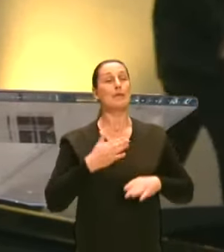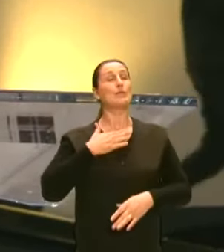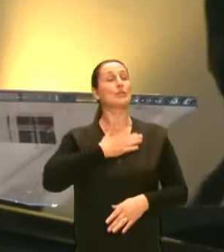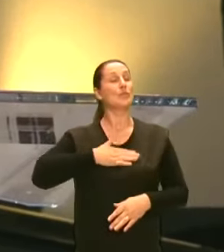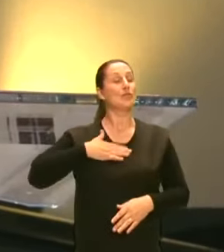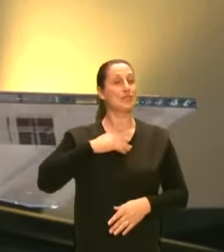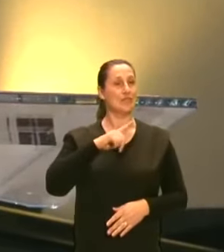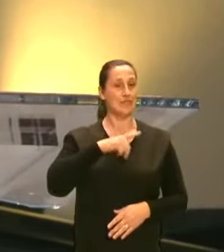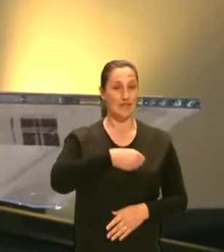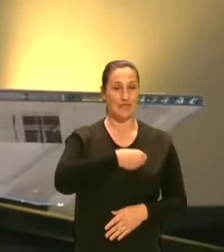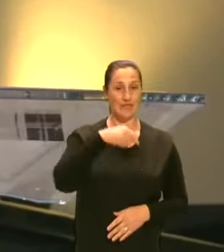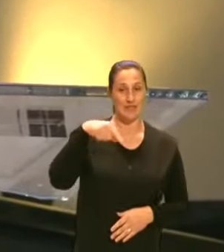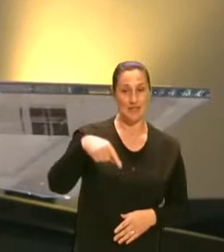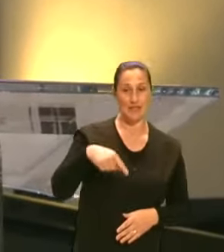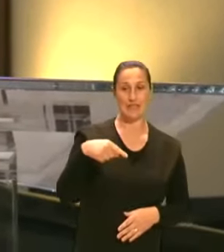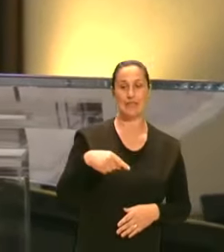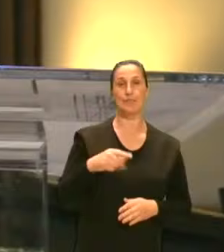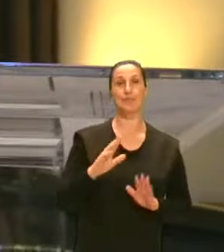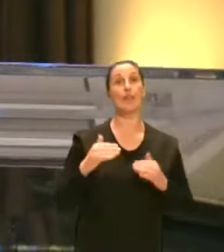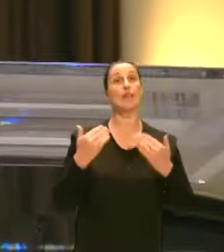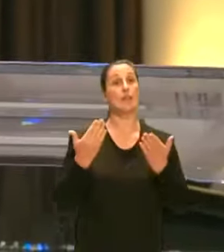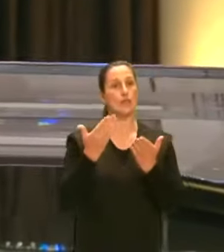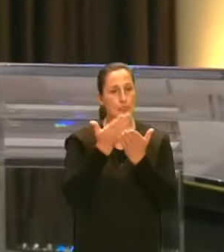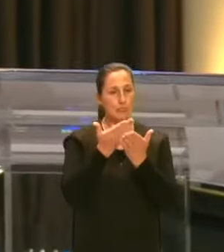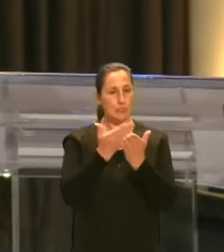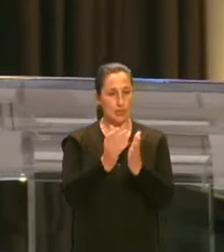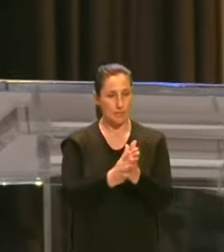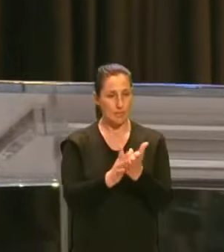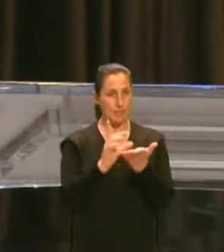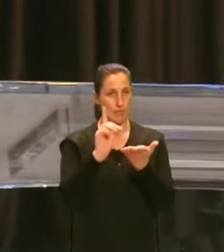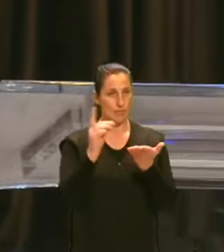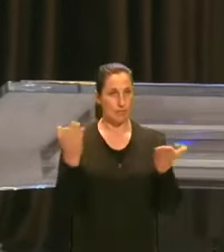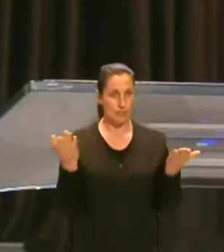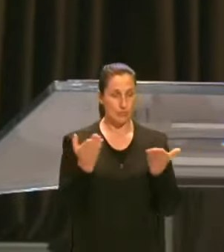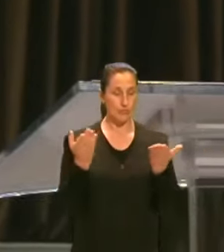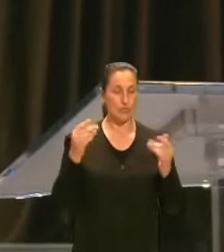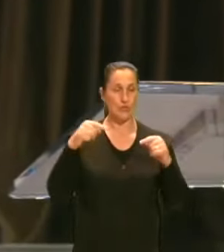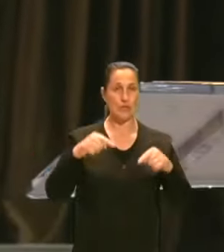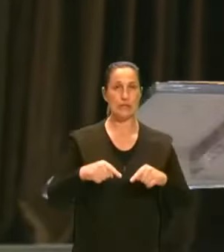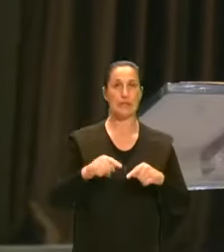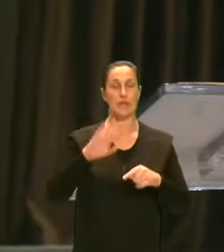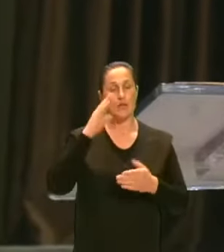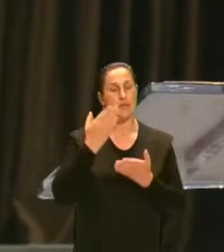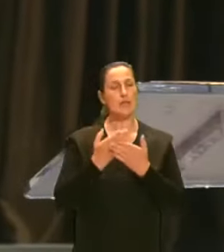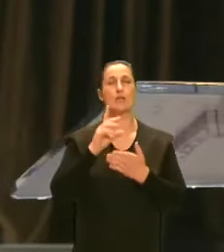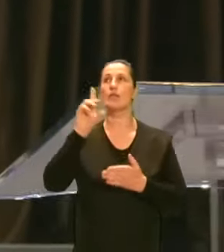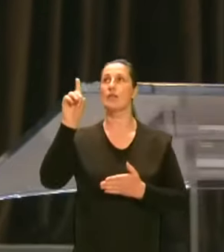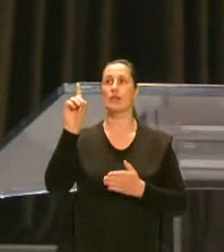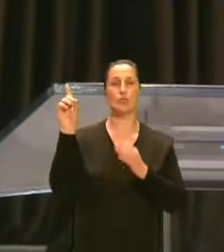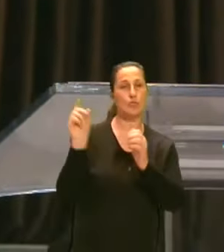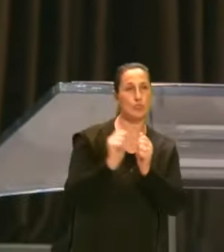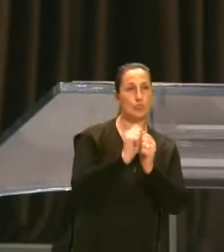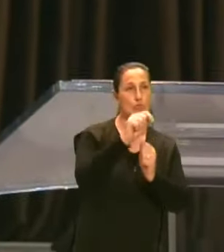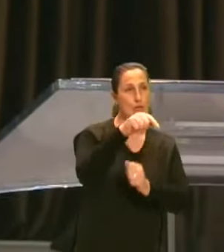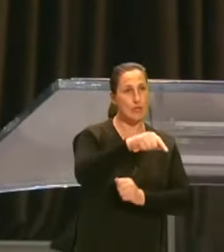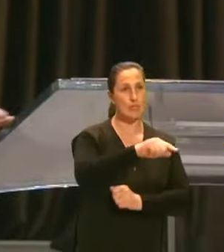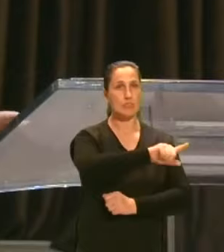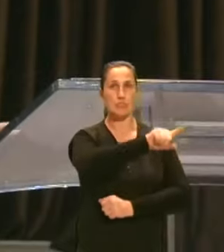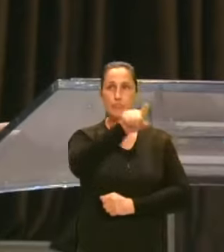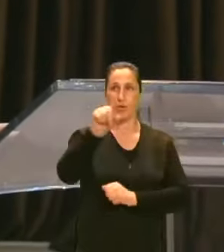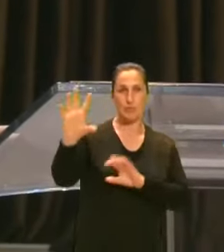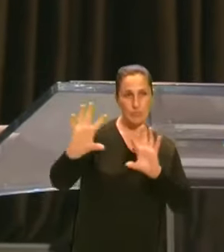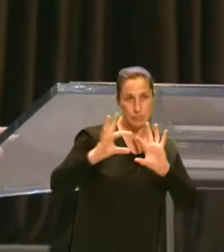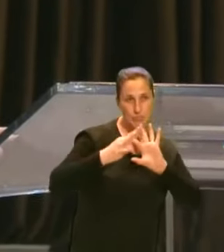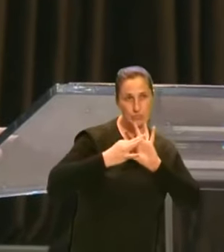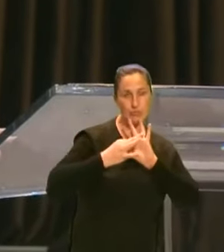quero trazer aqui a meditação que Deus colocou no meu coração. Eu creio que Deus te trouxe nesse lugar, Deus te fez conectar